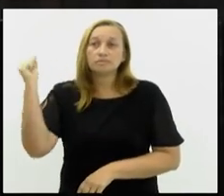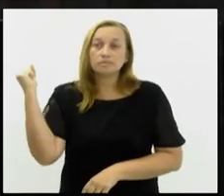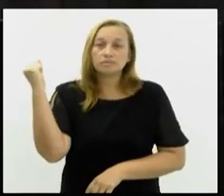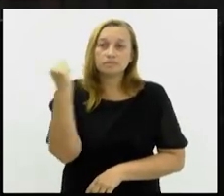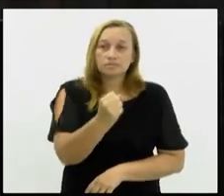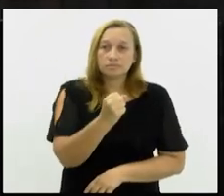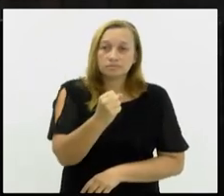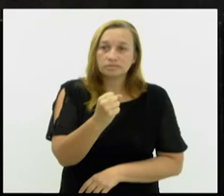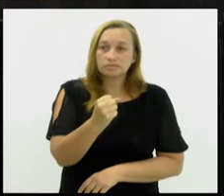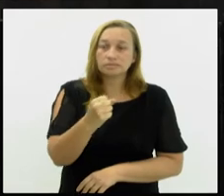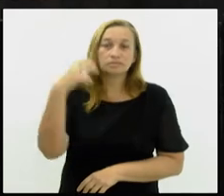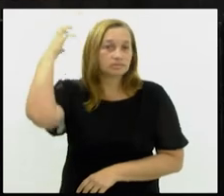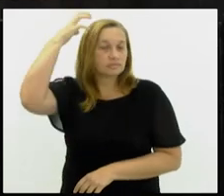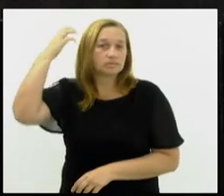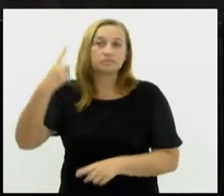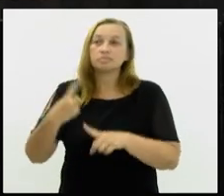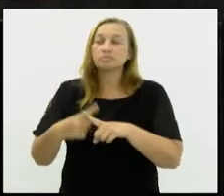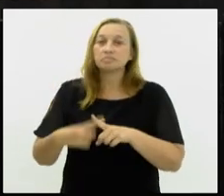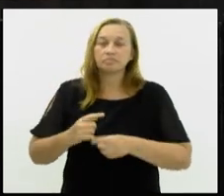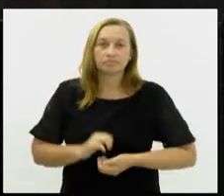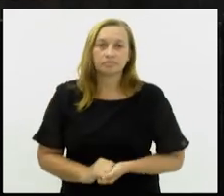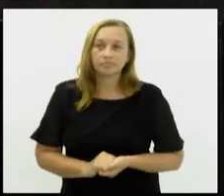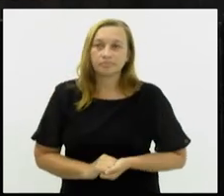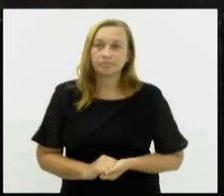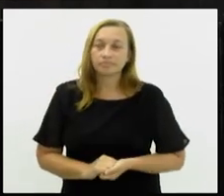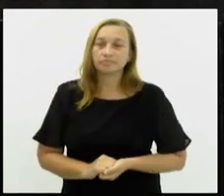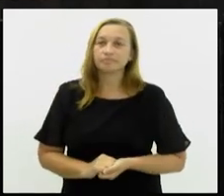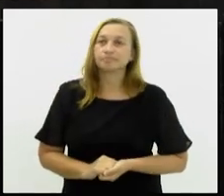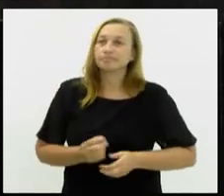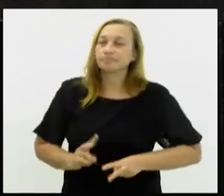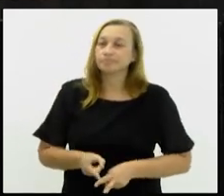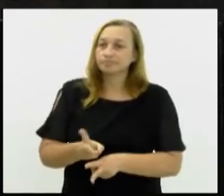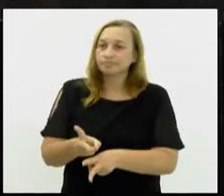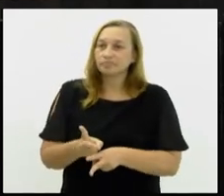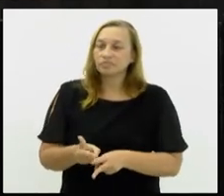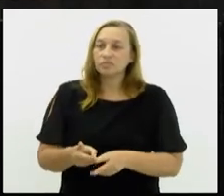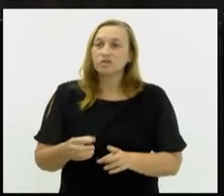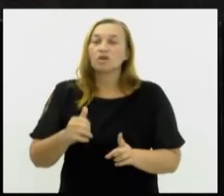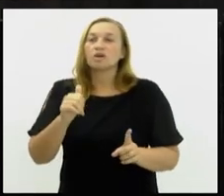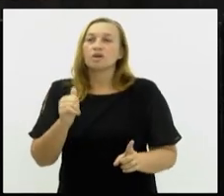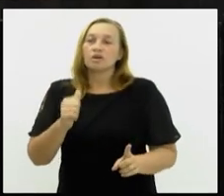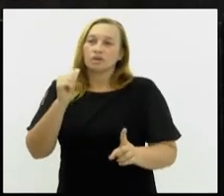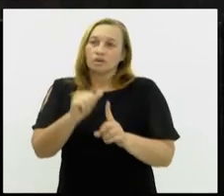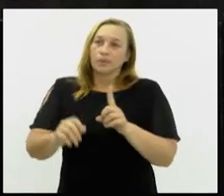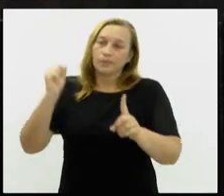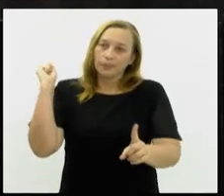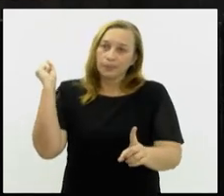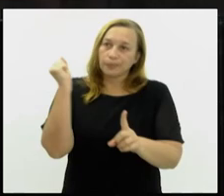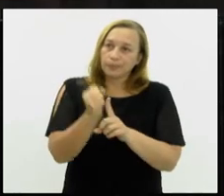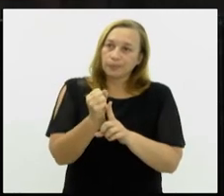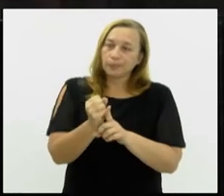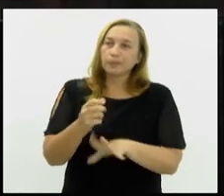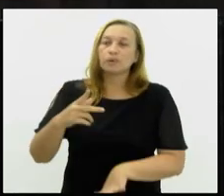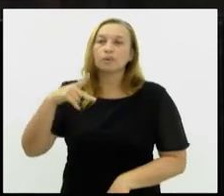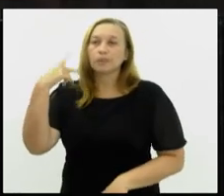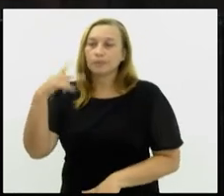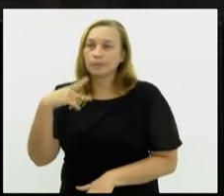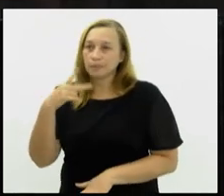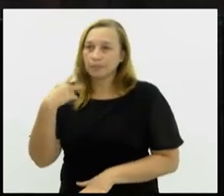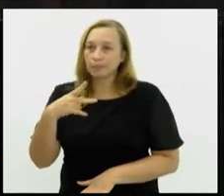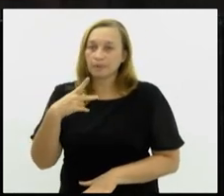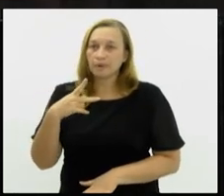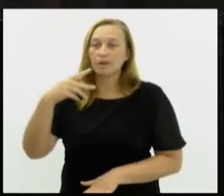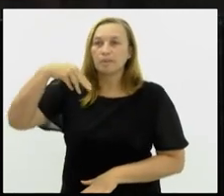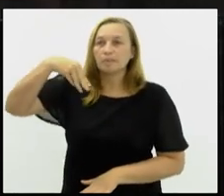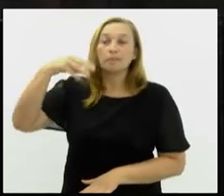E seguimos aqui com essa pergunta. Afinal de contas, o feminicídio político que vitimou Marielle e